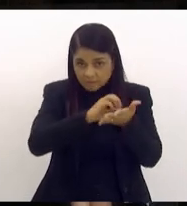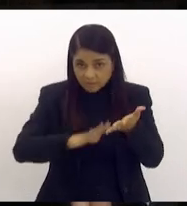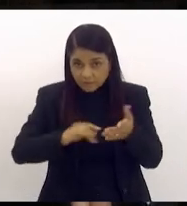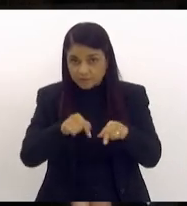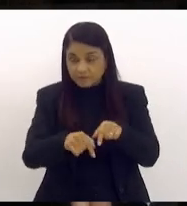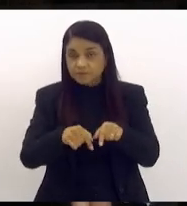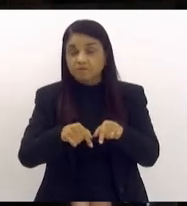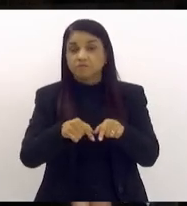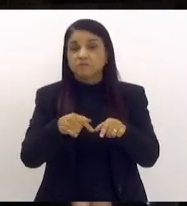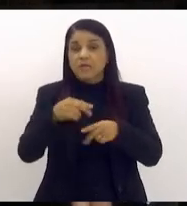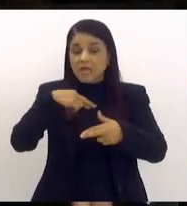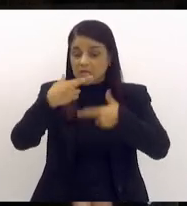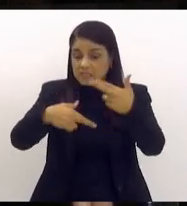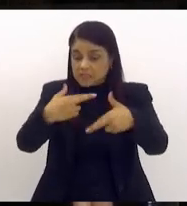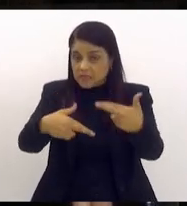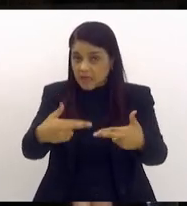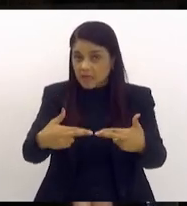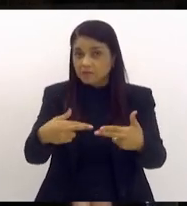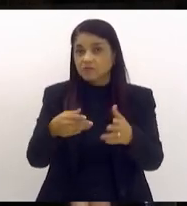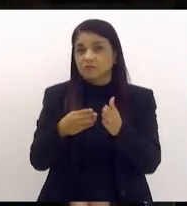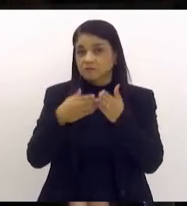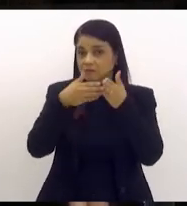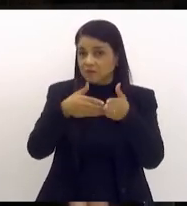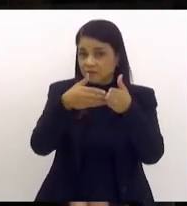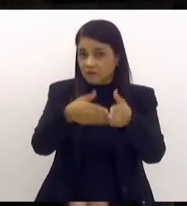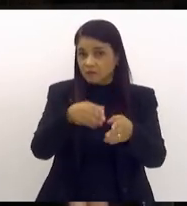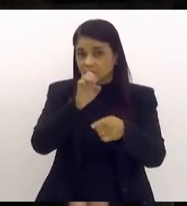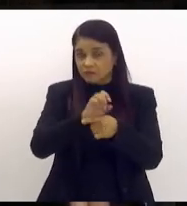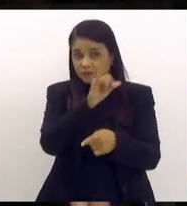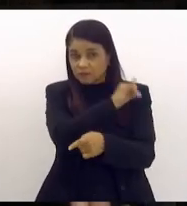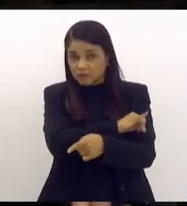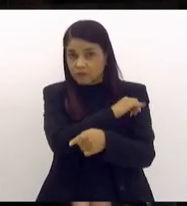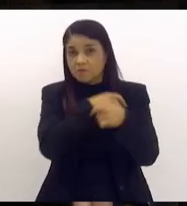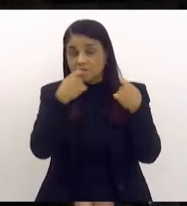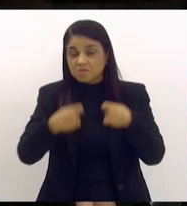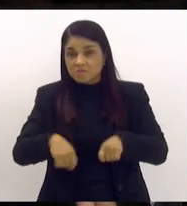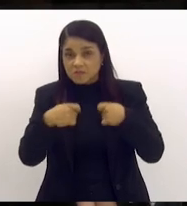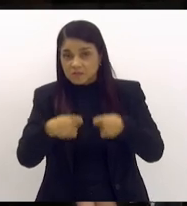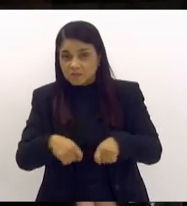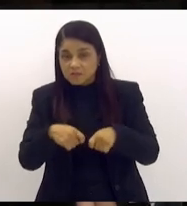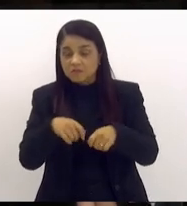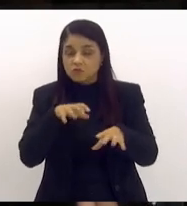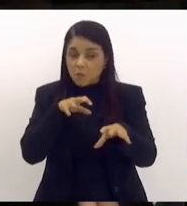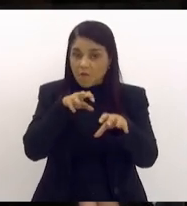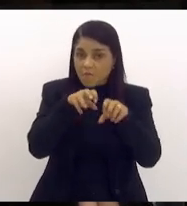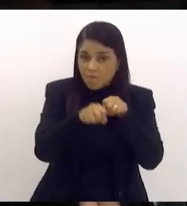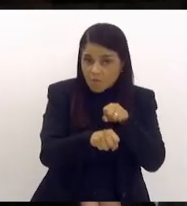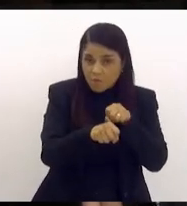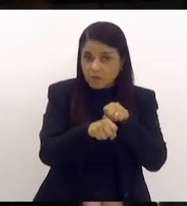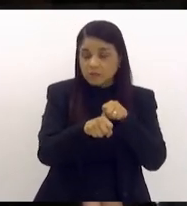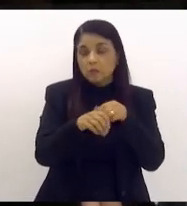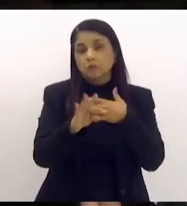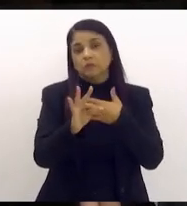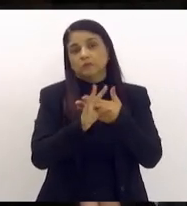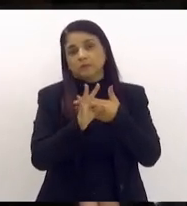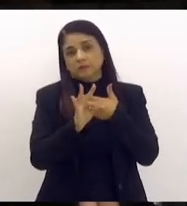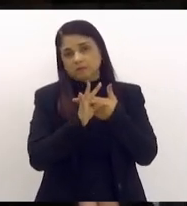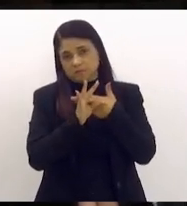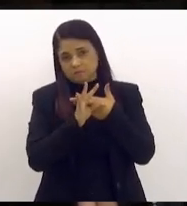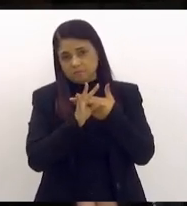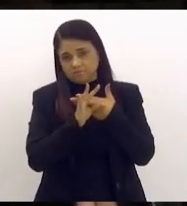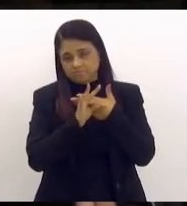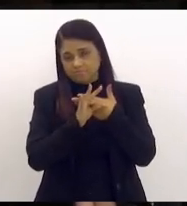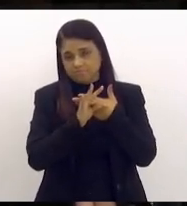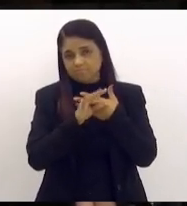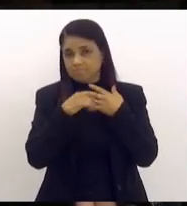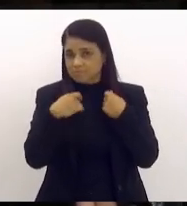da da reciclagem não é naval no nosso estado vão precisar de uma formação técnica então eu não quero aqui